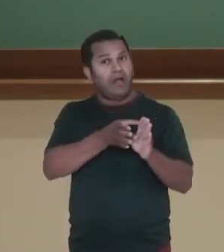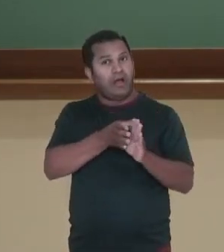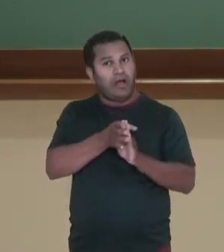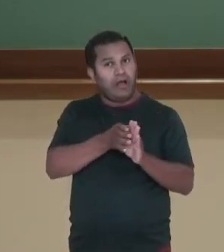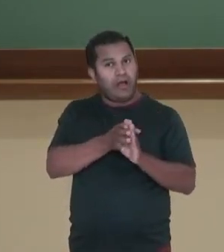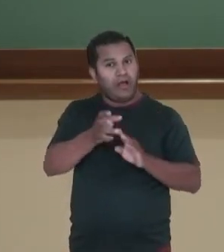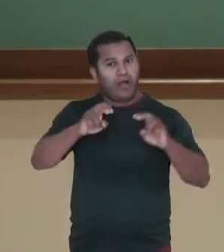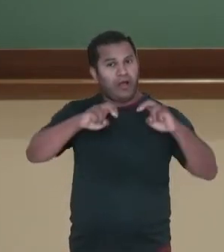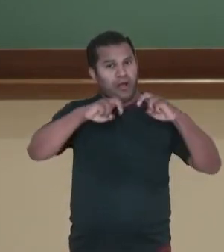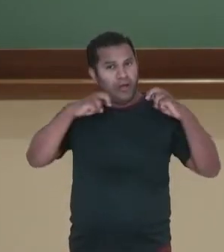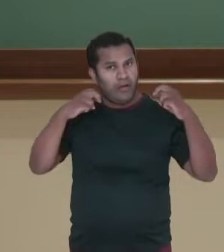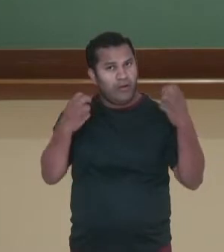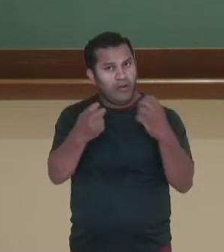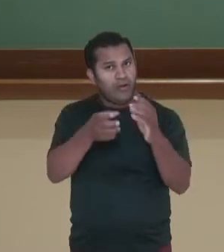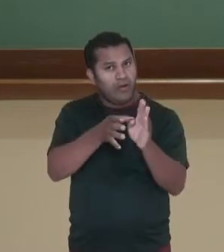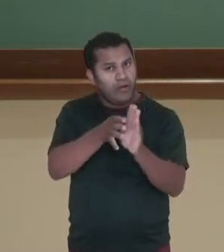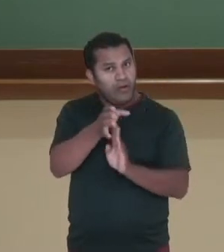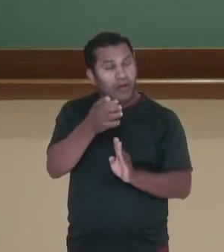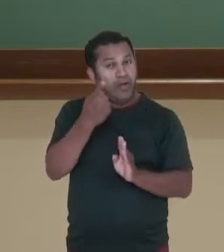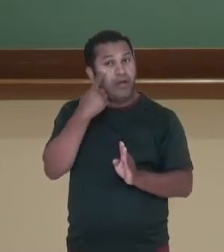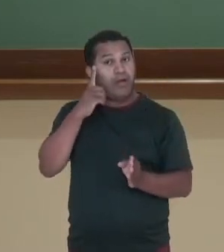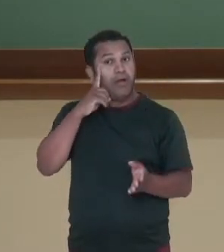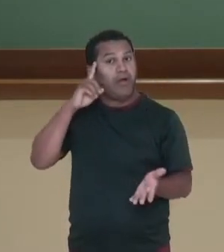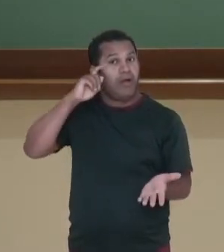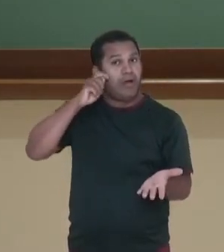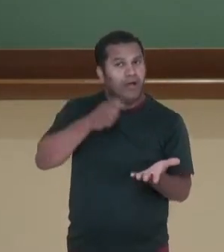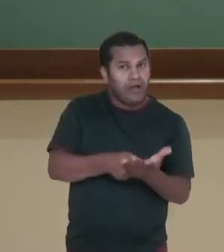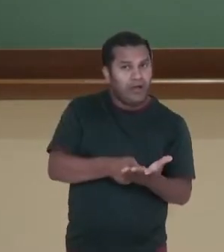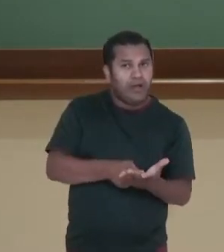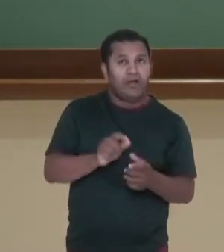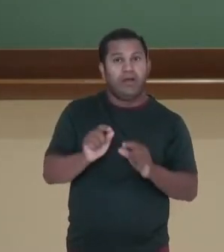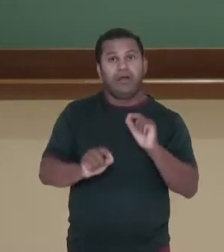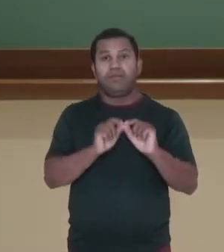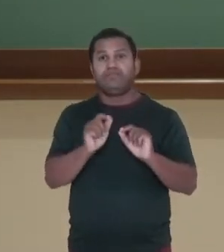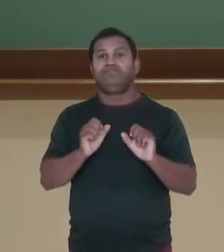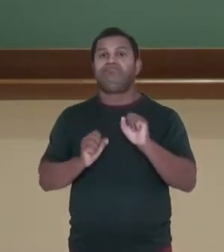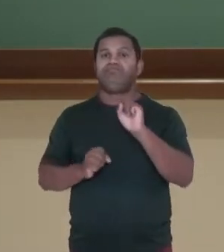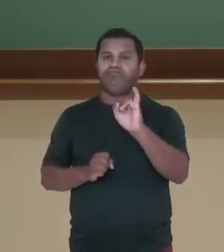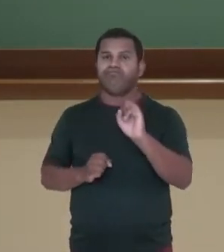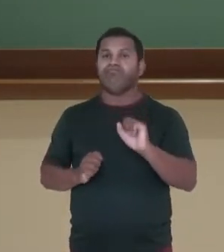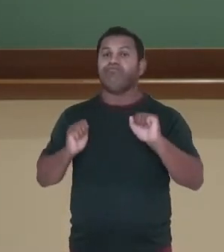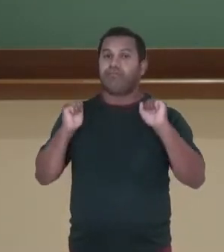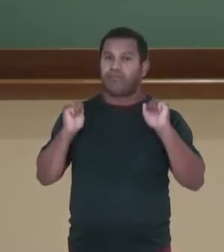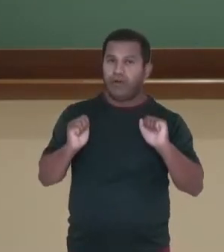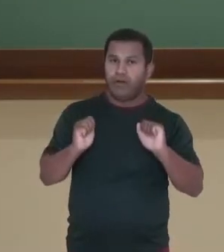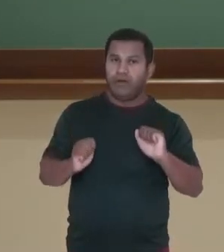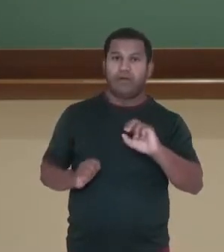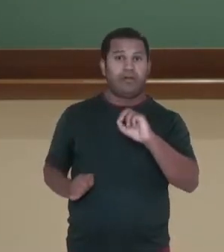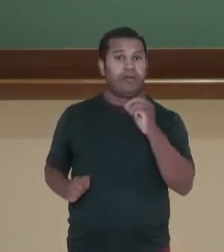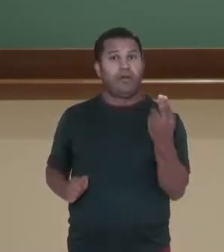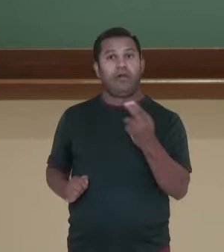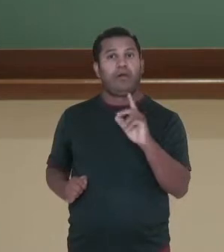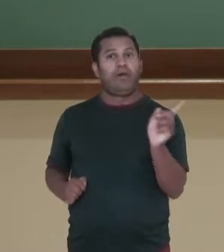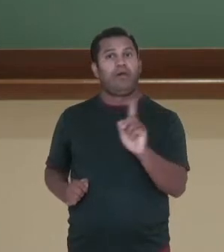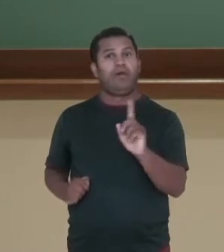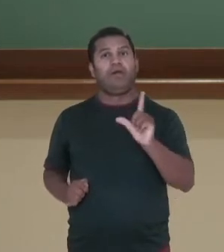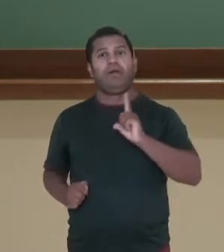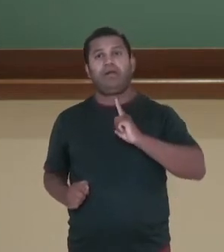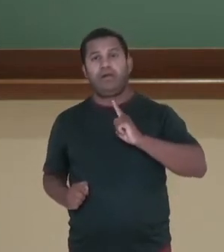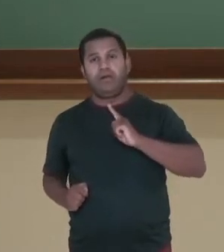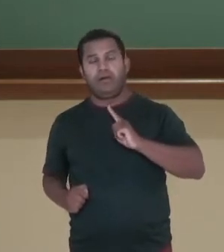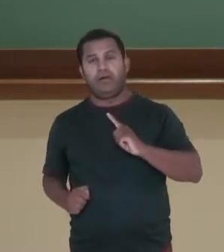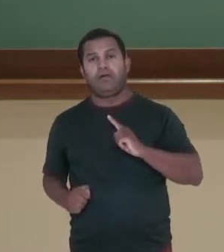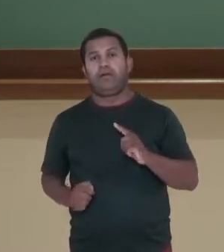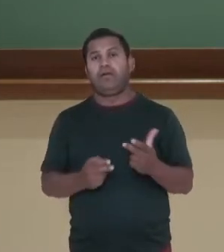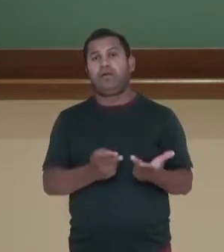essa segurança, né? Segurança para as pessoas, né, ao redor do mundo, ou então segurança até para aqueles cientistas,